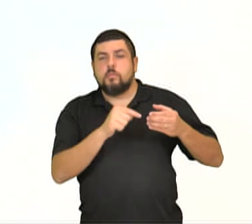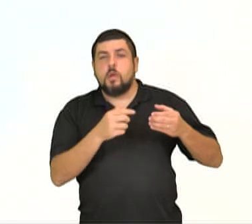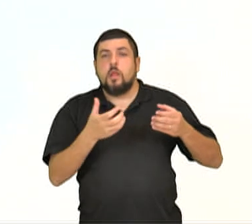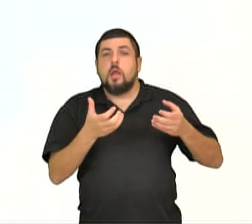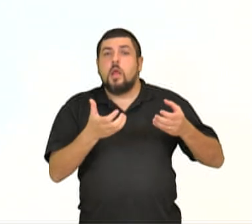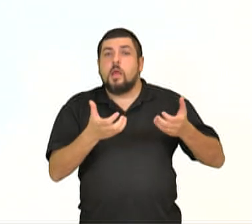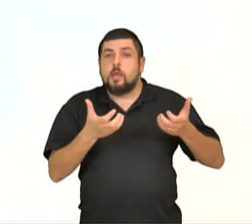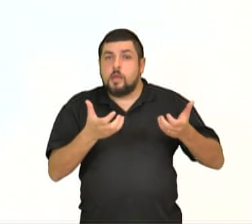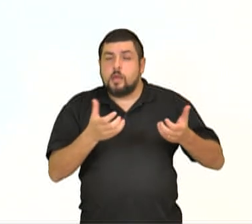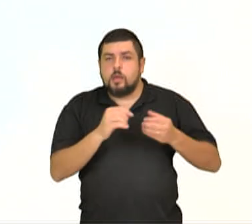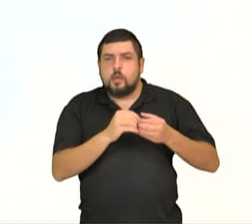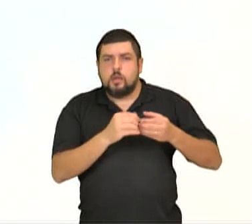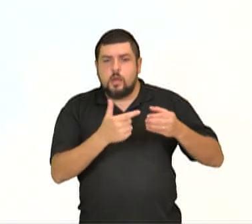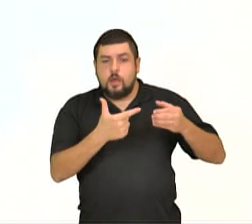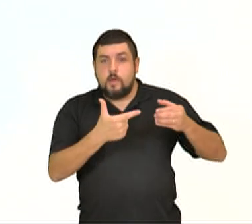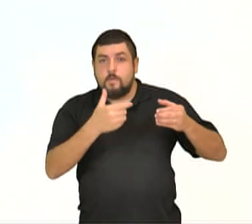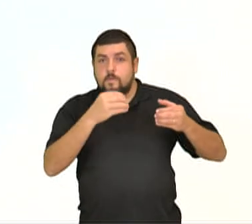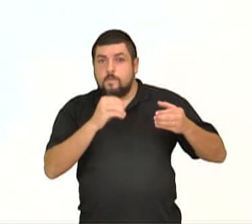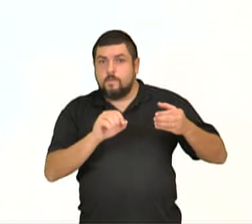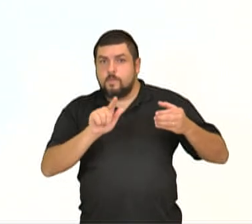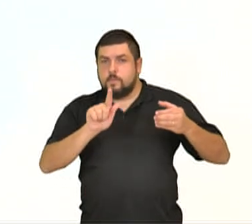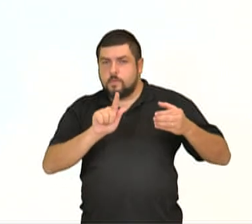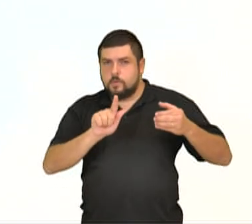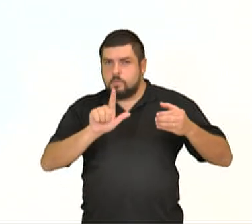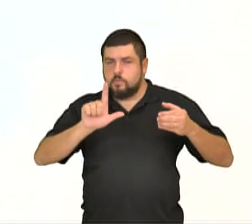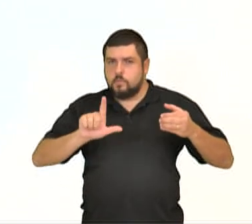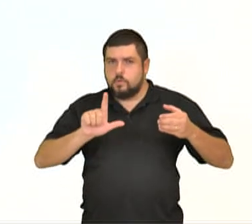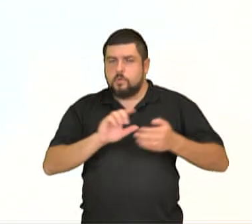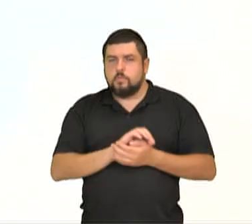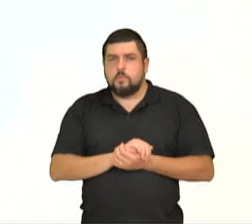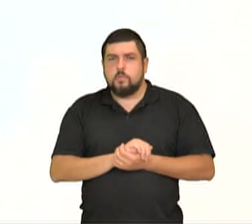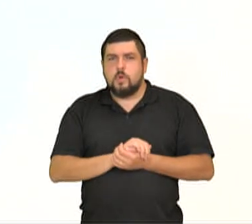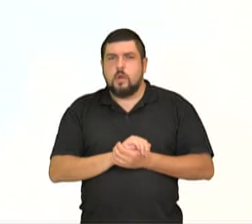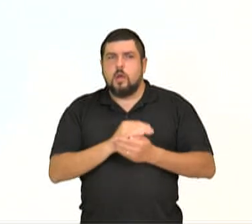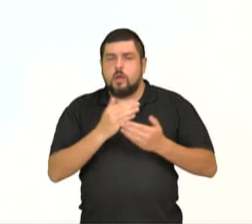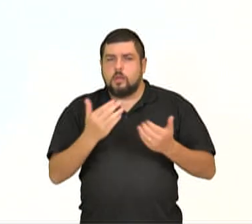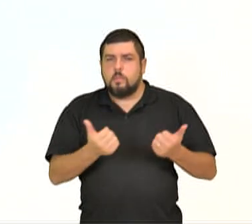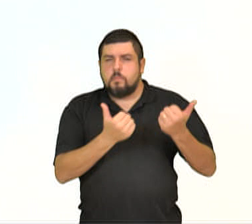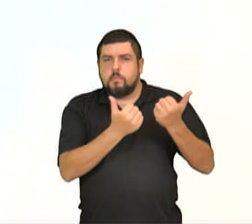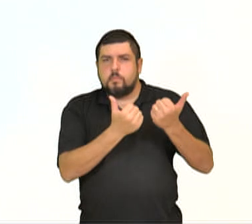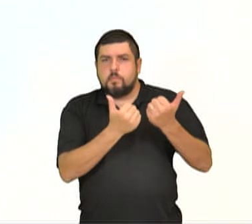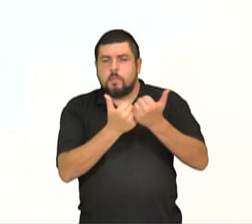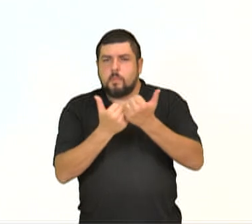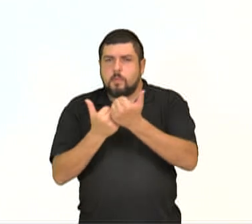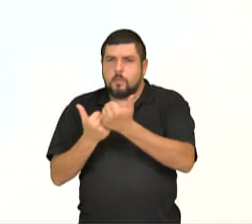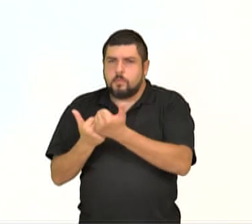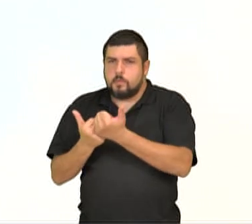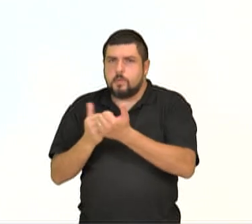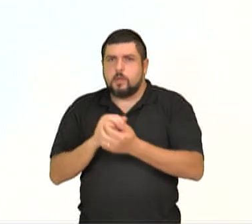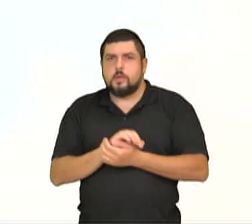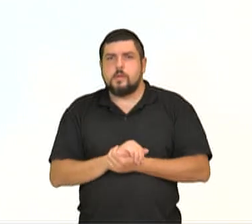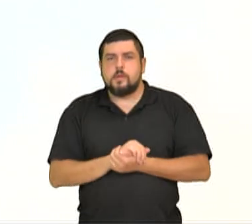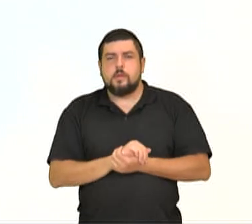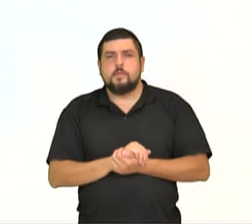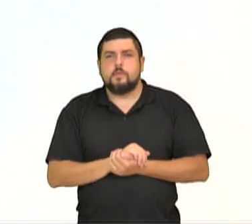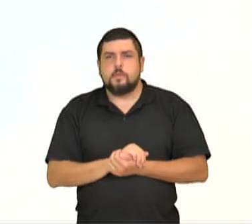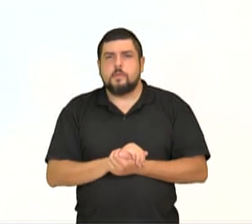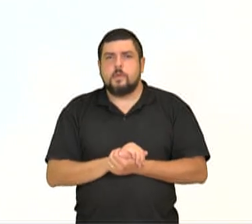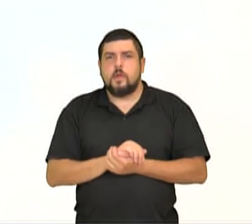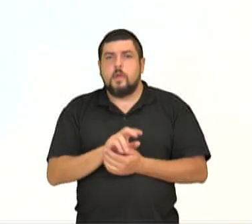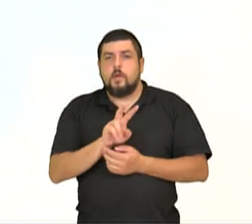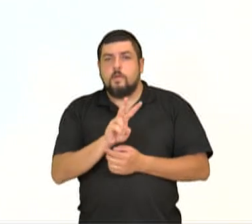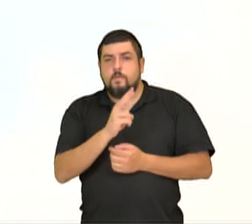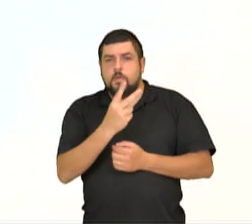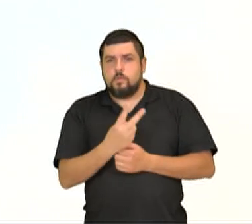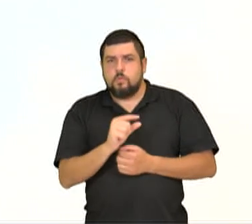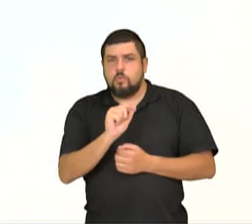é de 20 gramas por litro. Tá? Então o V2 é igual à soma do V1 mais a quantidade de água adicionada